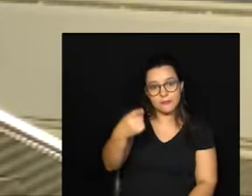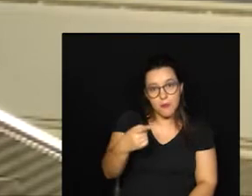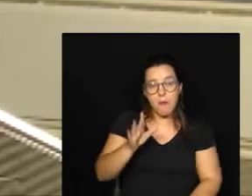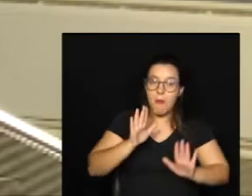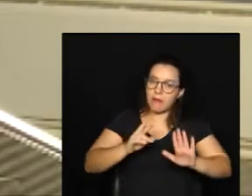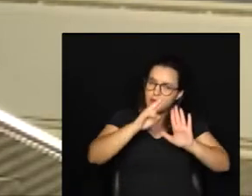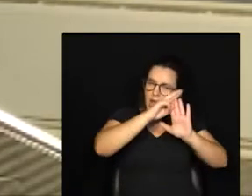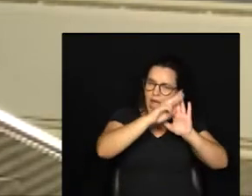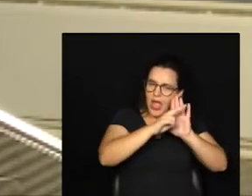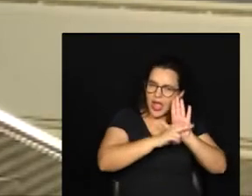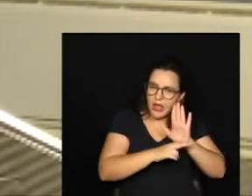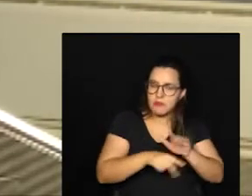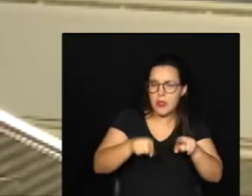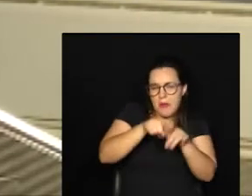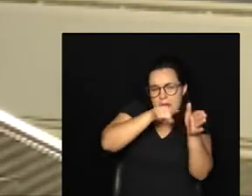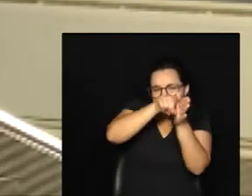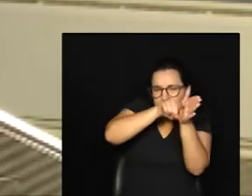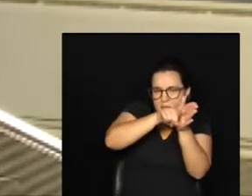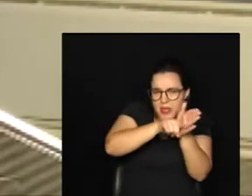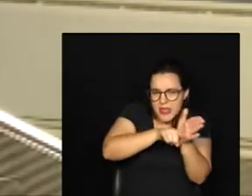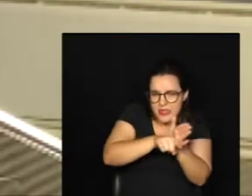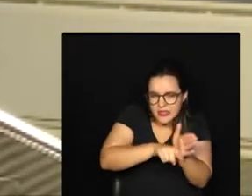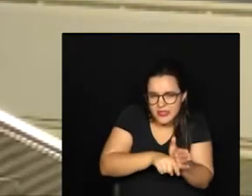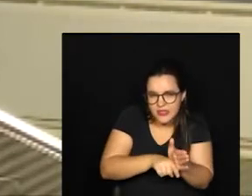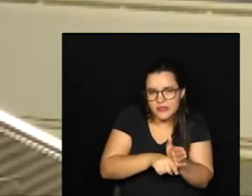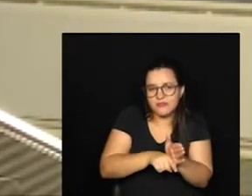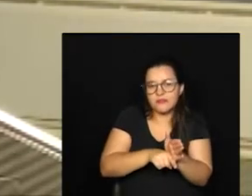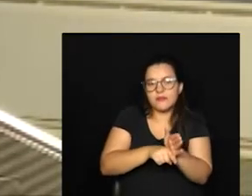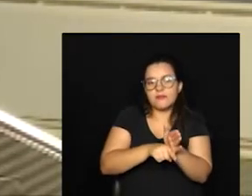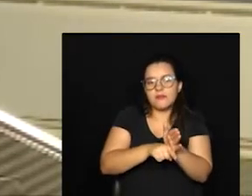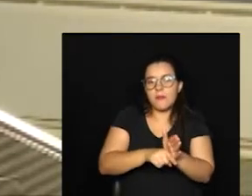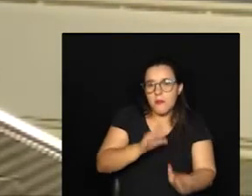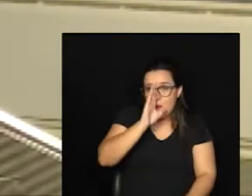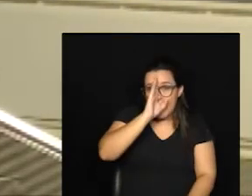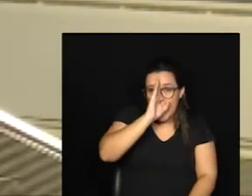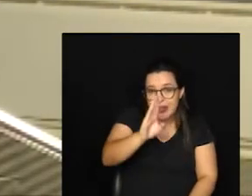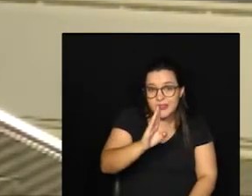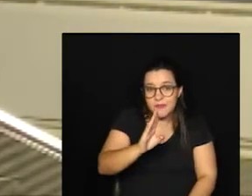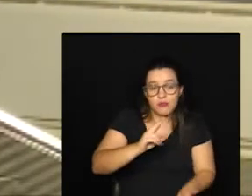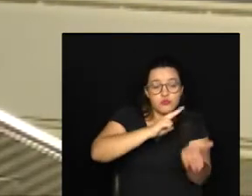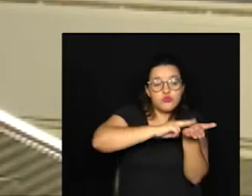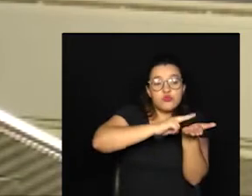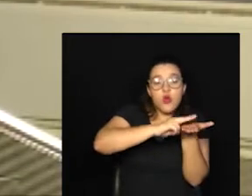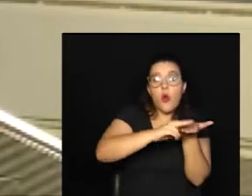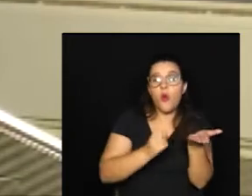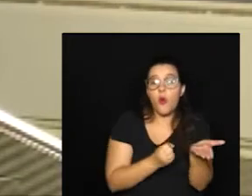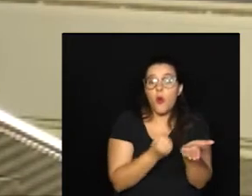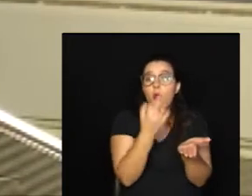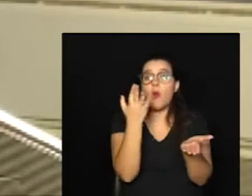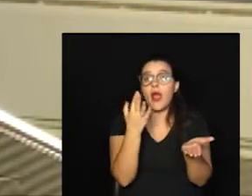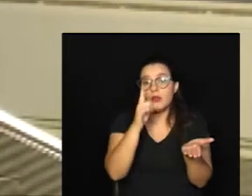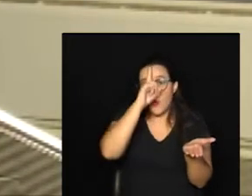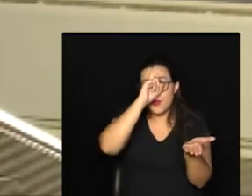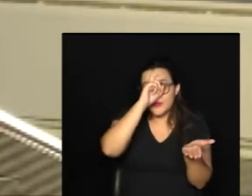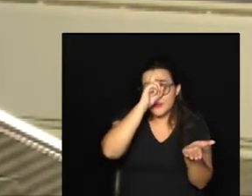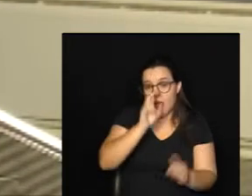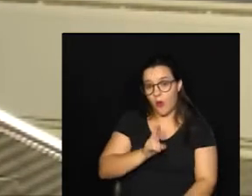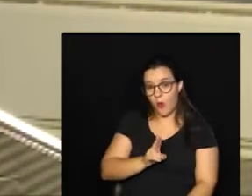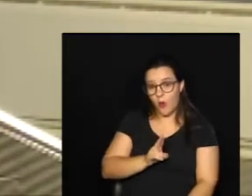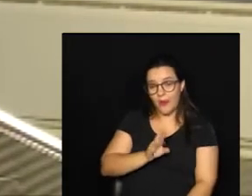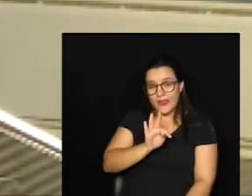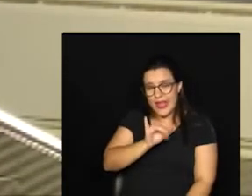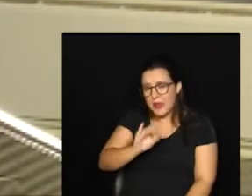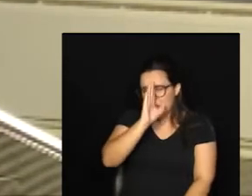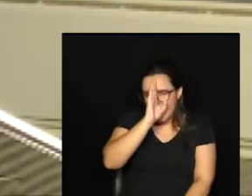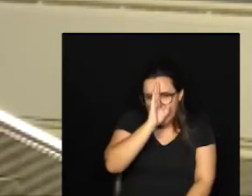indicadores, sejam aqueles mais antigos, que era principalmente voltado à ocupação de leitos e leitos de UTI, como os atuais, que estão